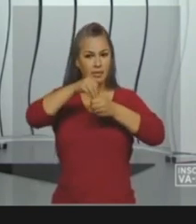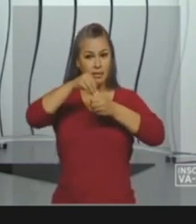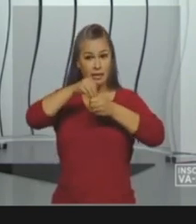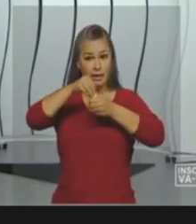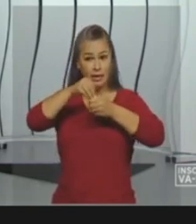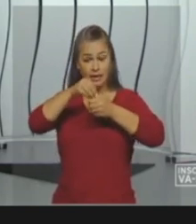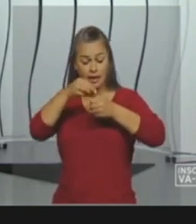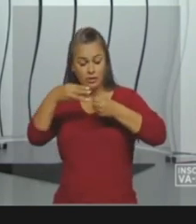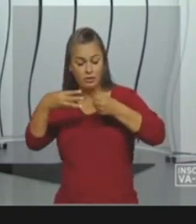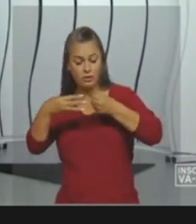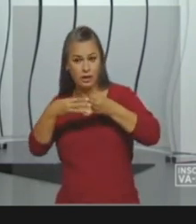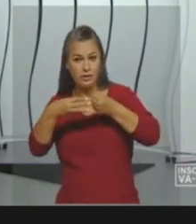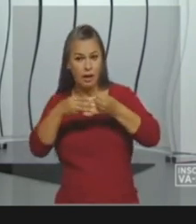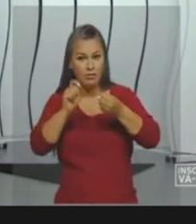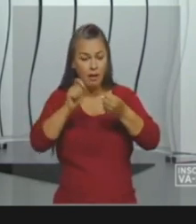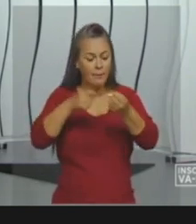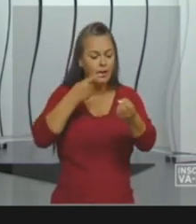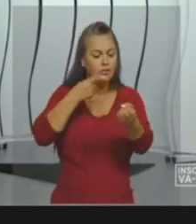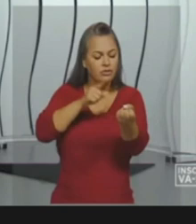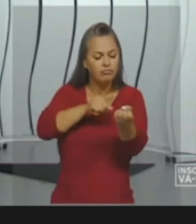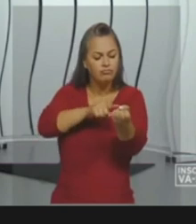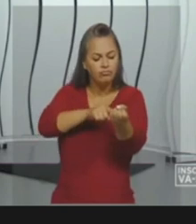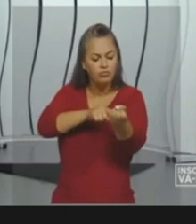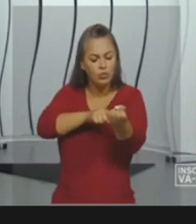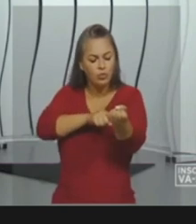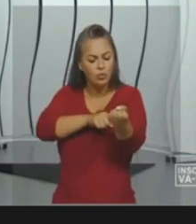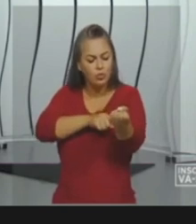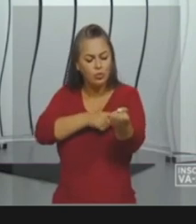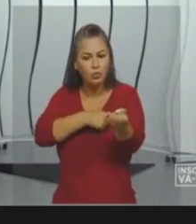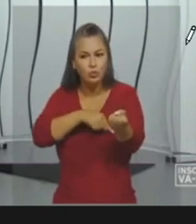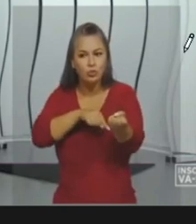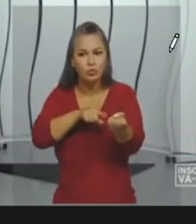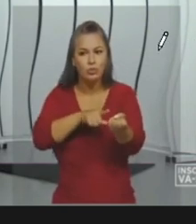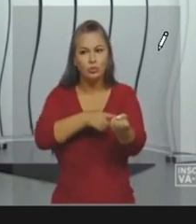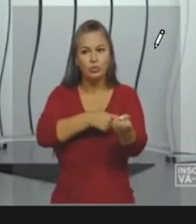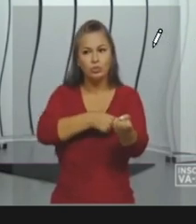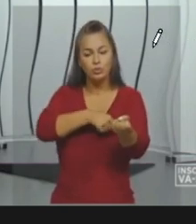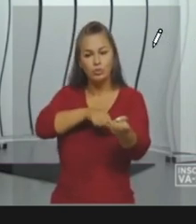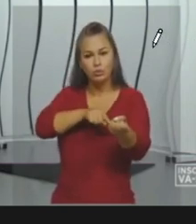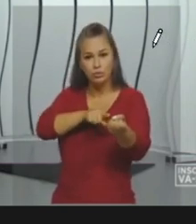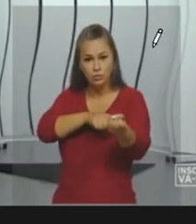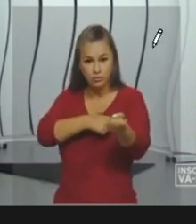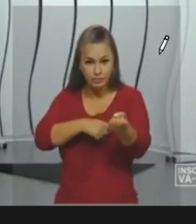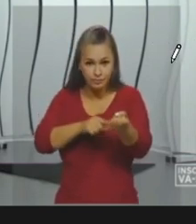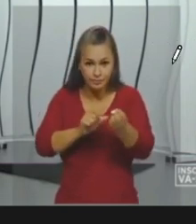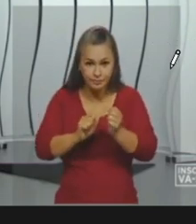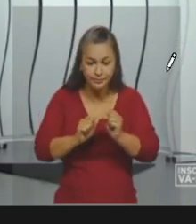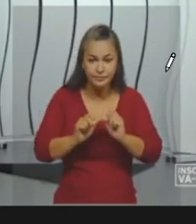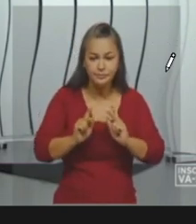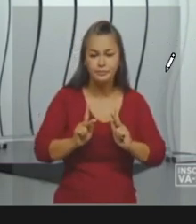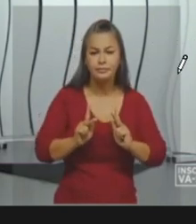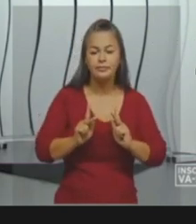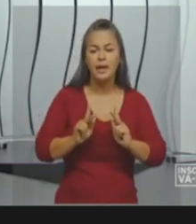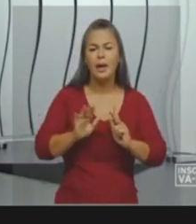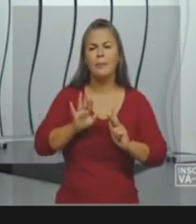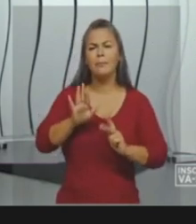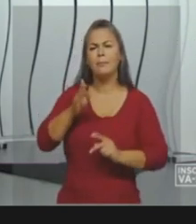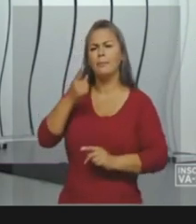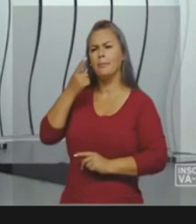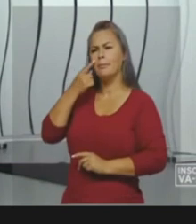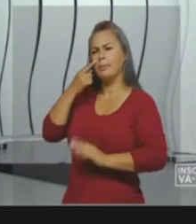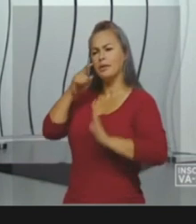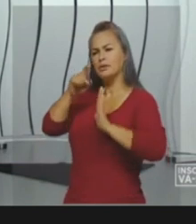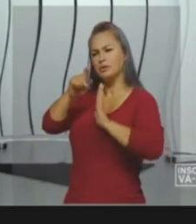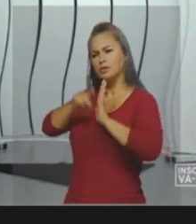todas as células, tá? Então essa é a principal ideia de hemácia aí, são células. E aqui está falando que o sistema ABO